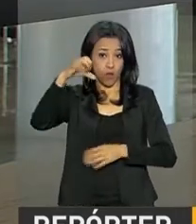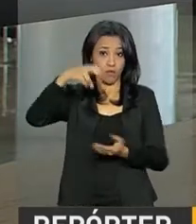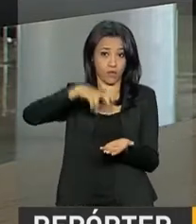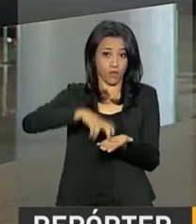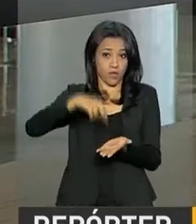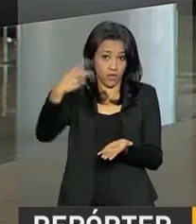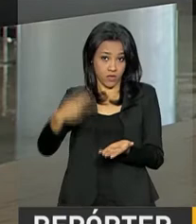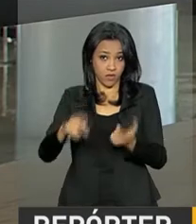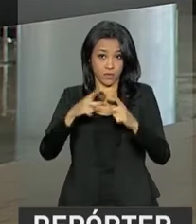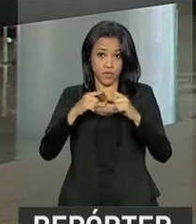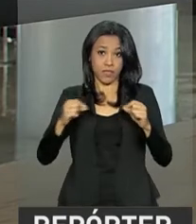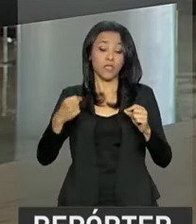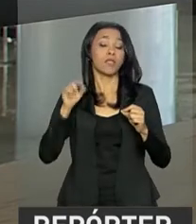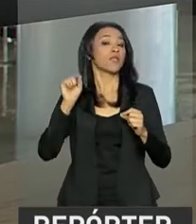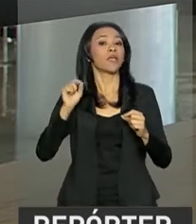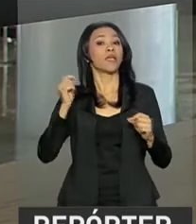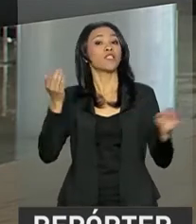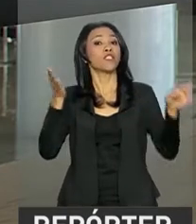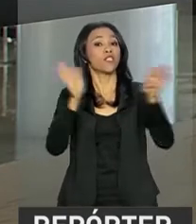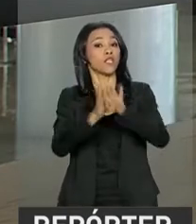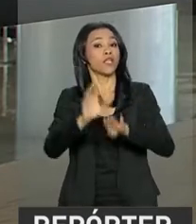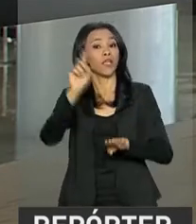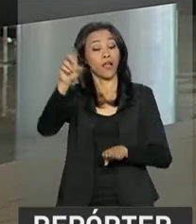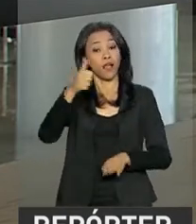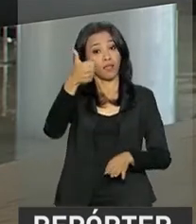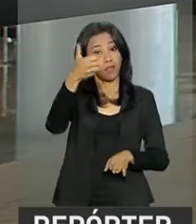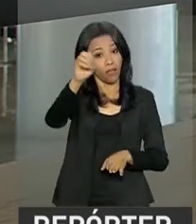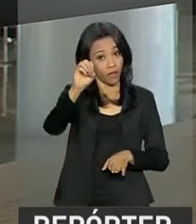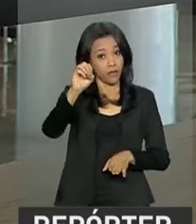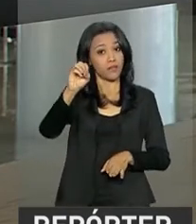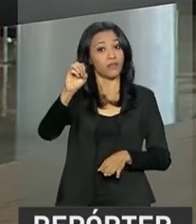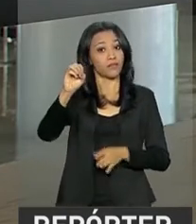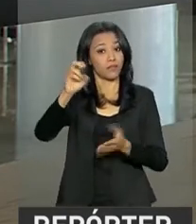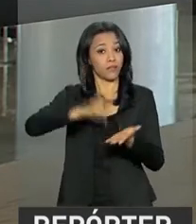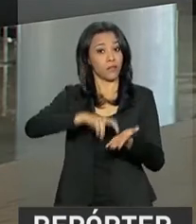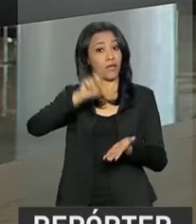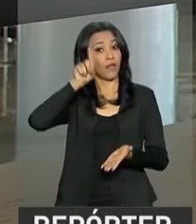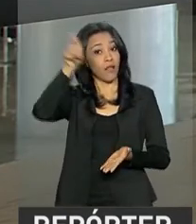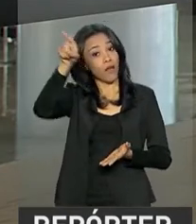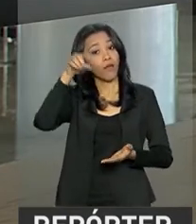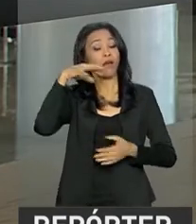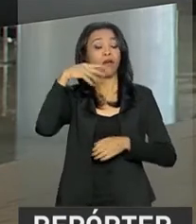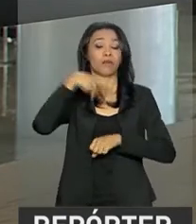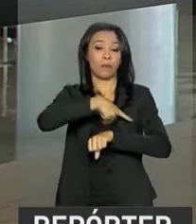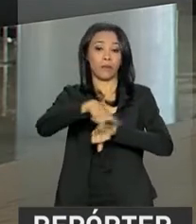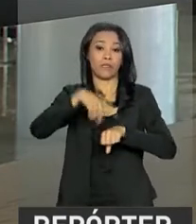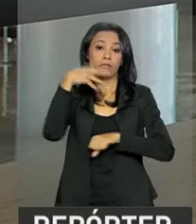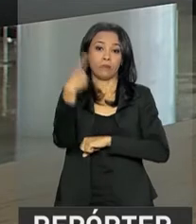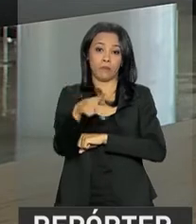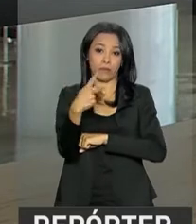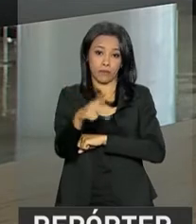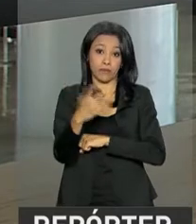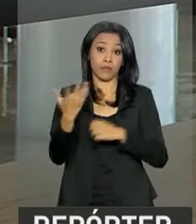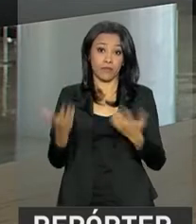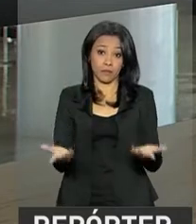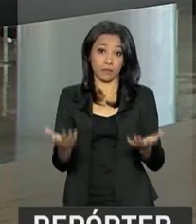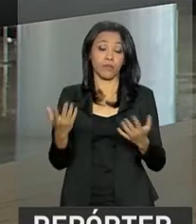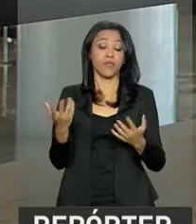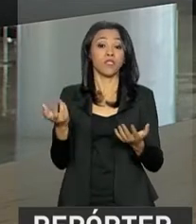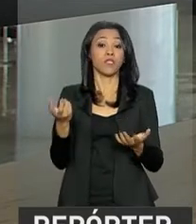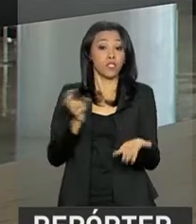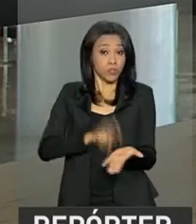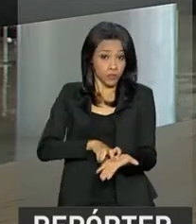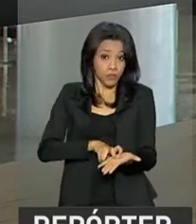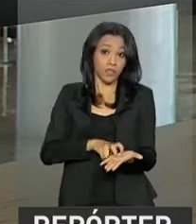brasília ea previsão é de que chegue agora às 10 horas em assunção no paraguai o ainda pela manhã